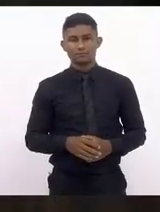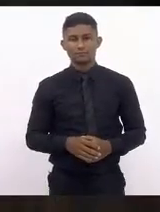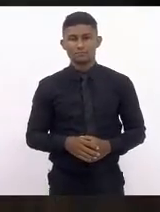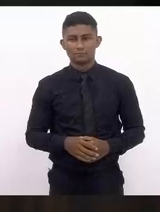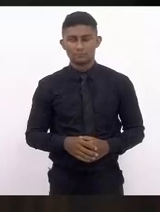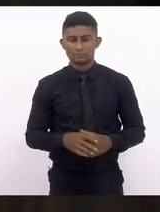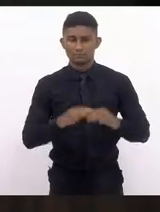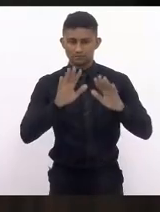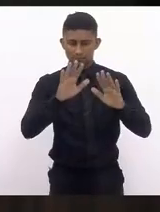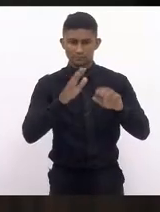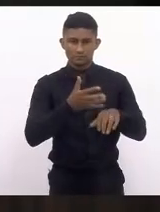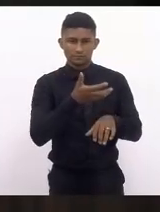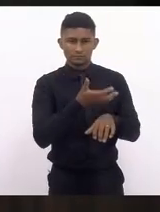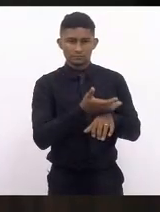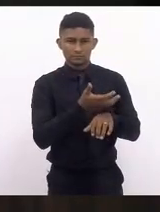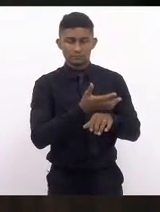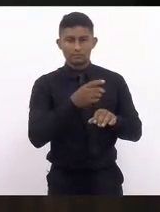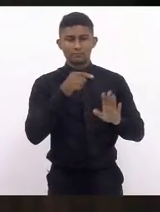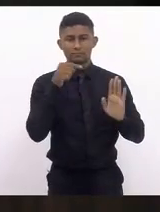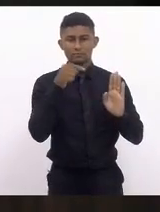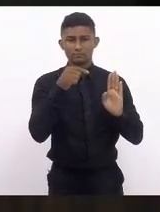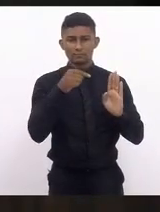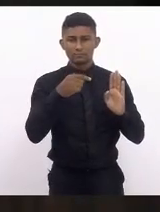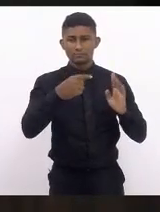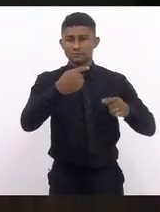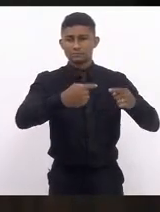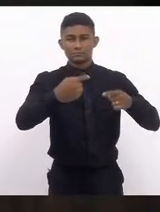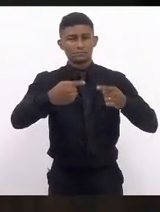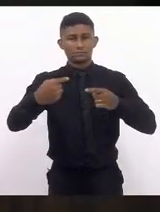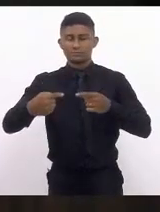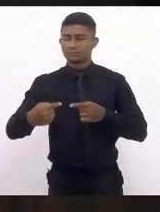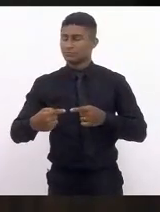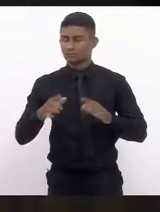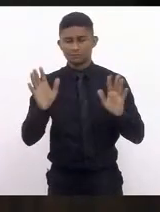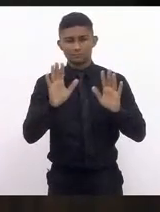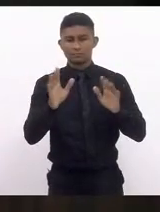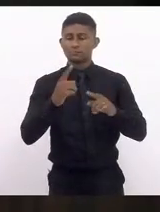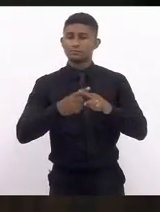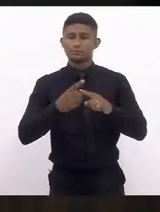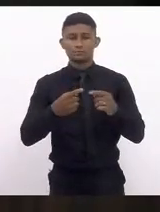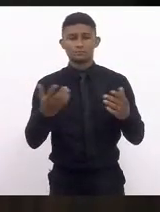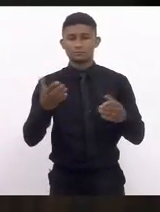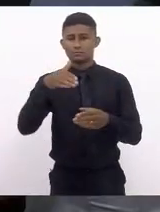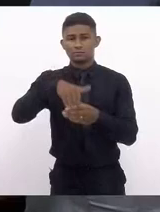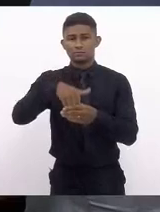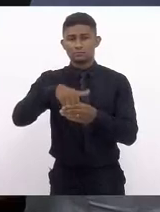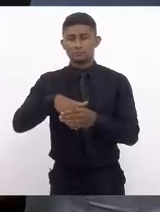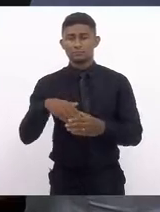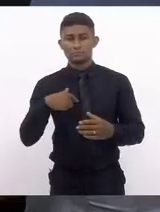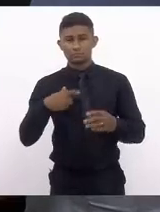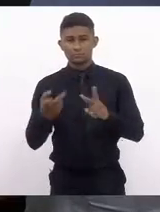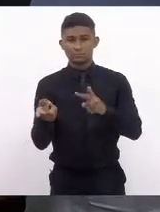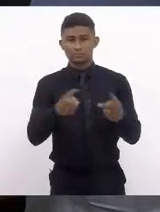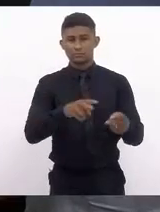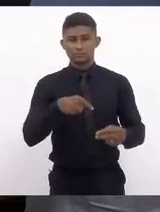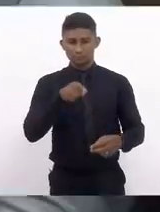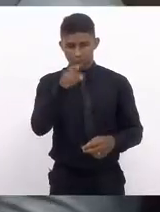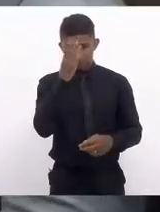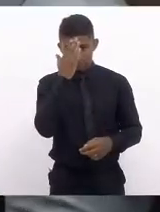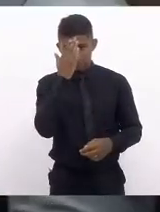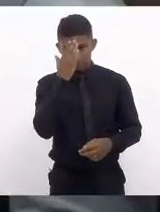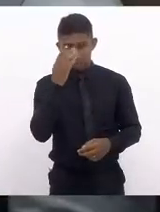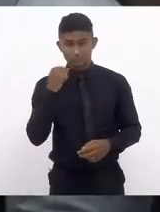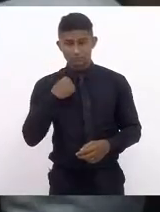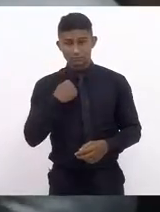essa matéria não cabe discussão que ela tá em votação seu presente só para encaminhar seu sabe que eu sou um dos